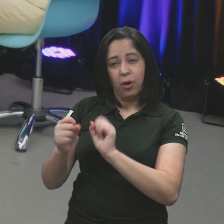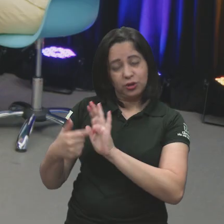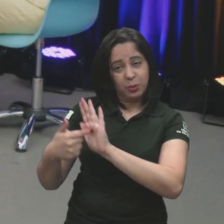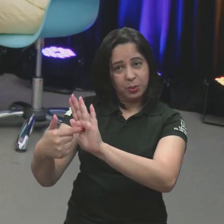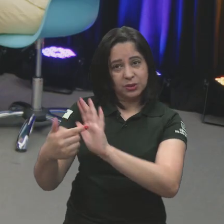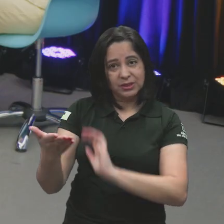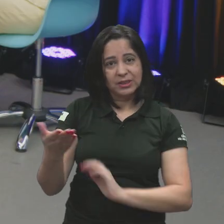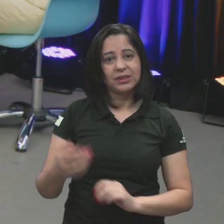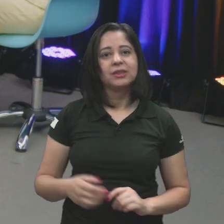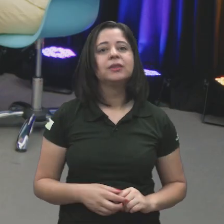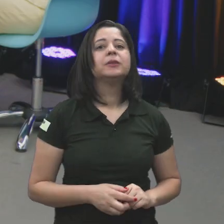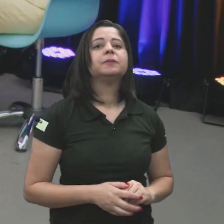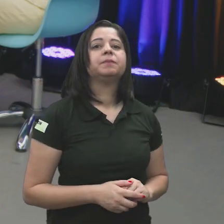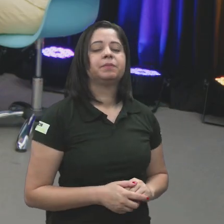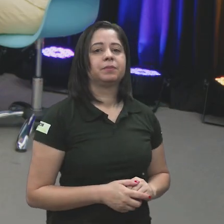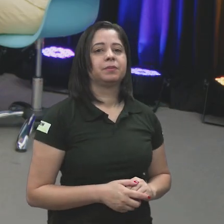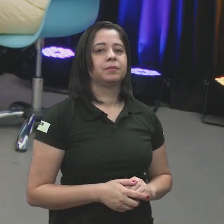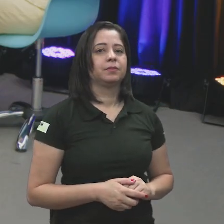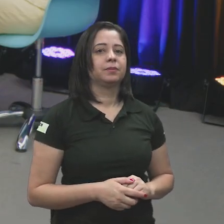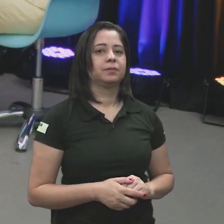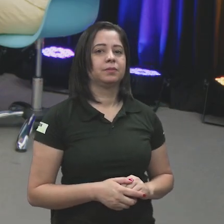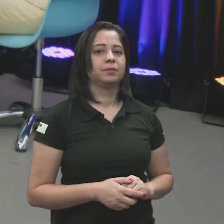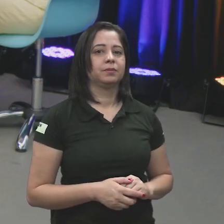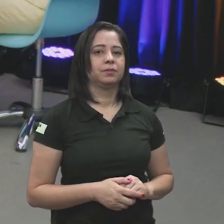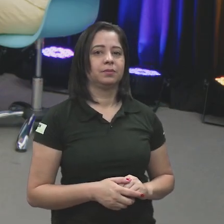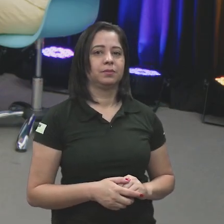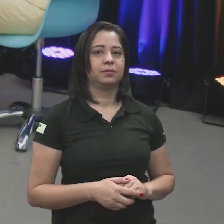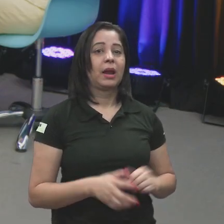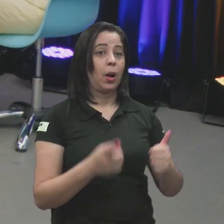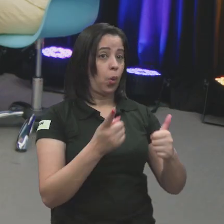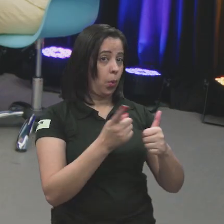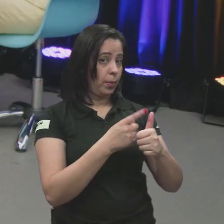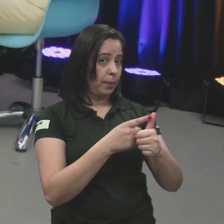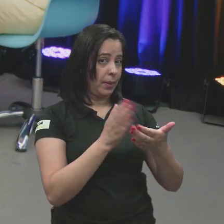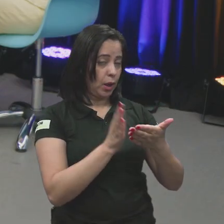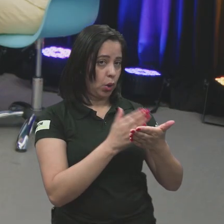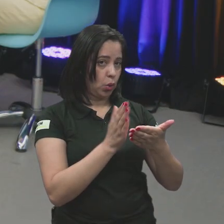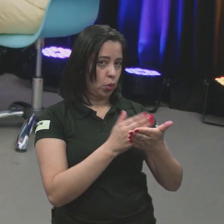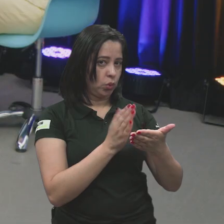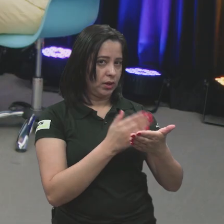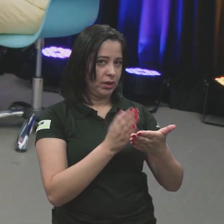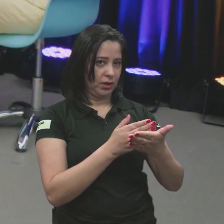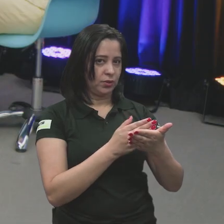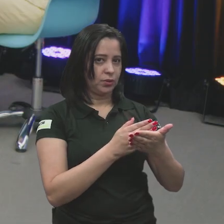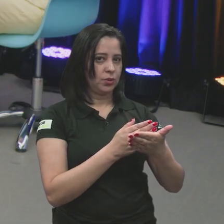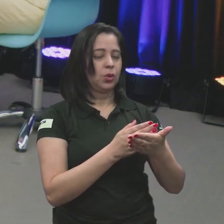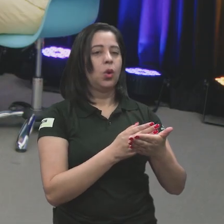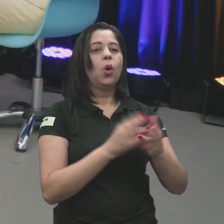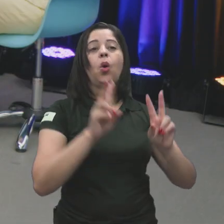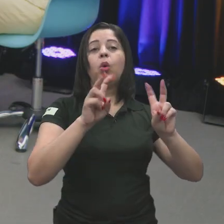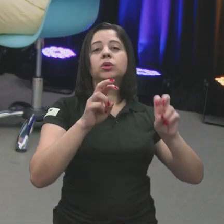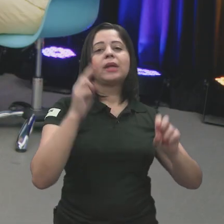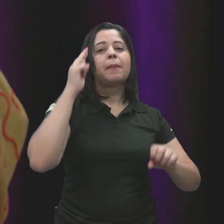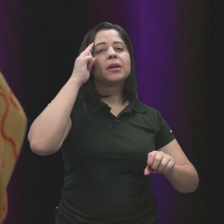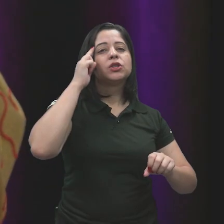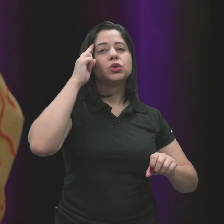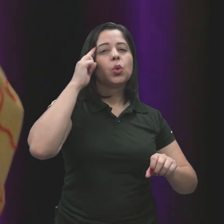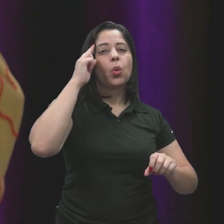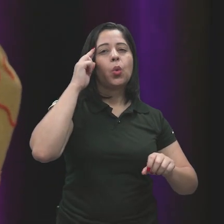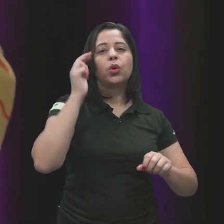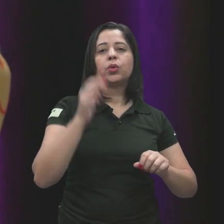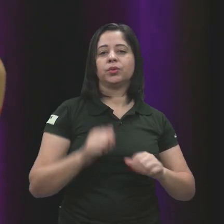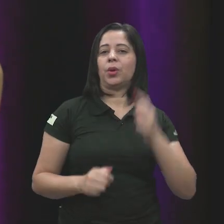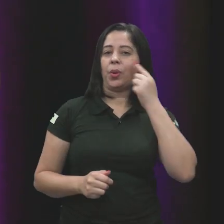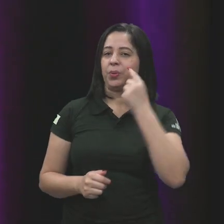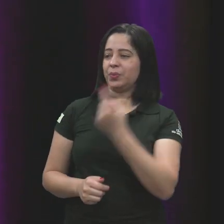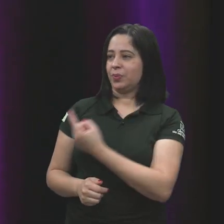pra gente esses livros. Então, esse primeiro é que surgiu todo o meu projeto, nasceu Os Sonhos de Francisco, Contos do Vale do Paraíba,